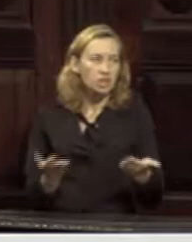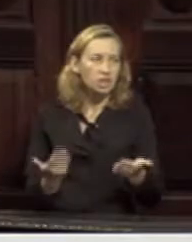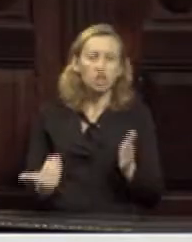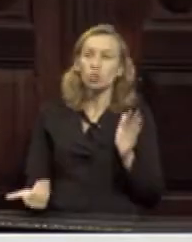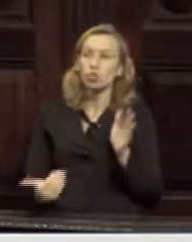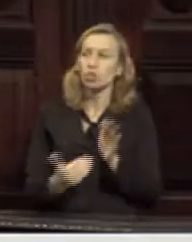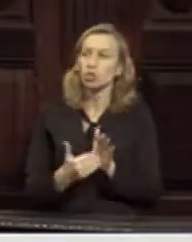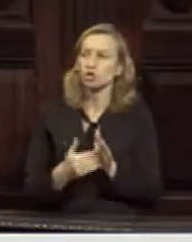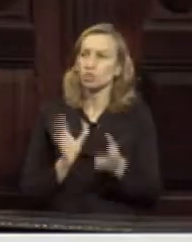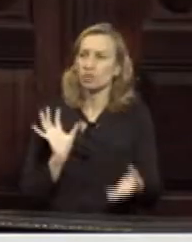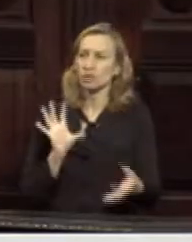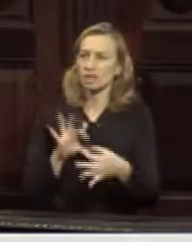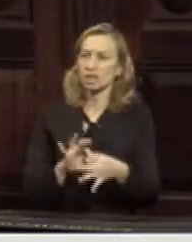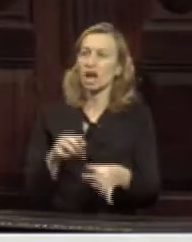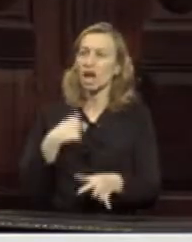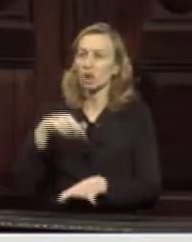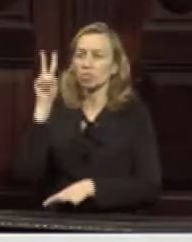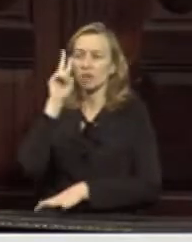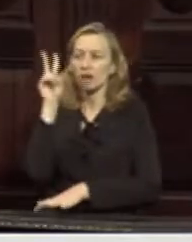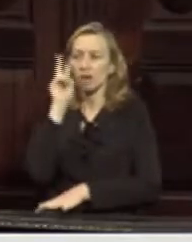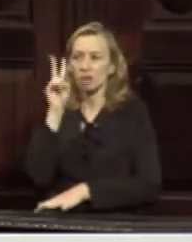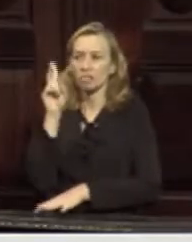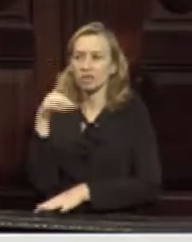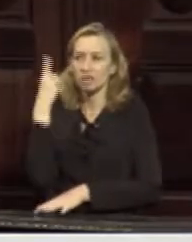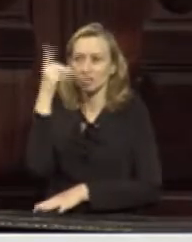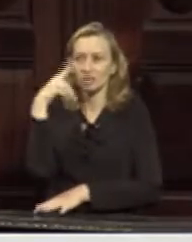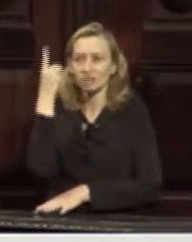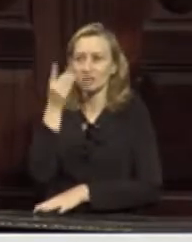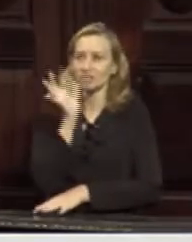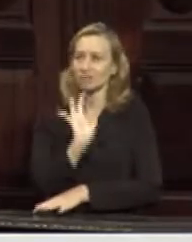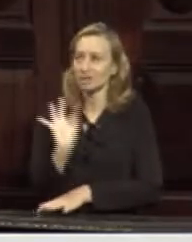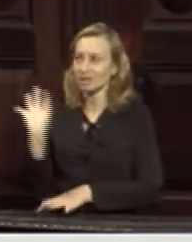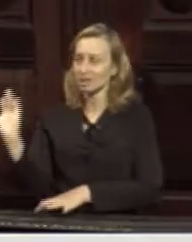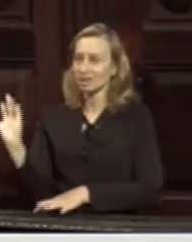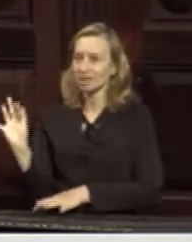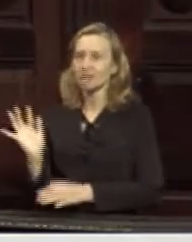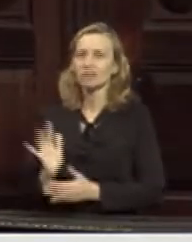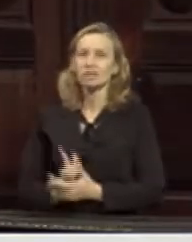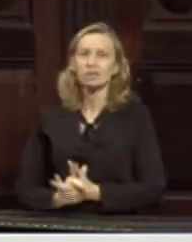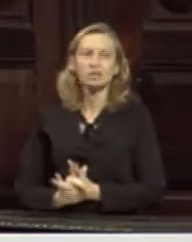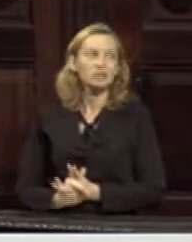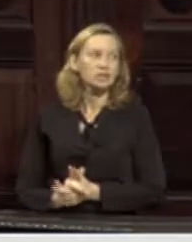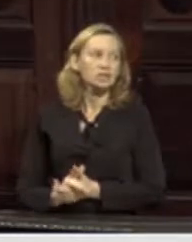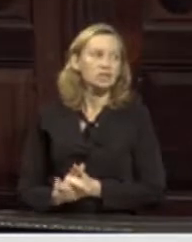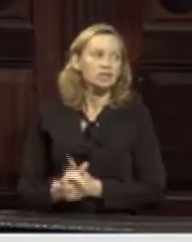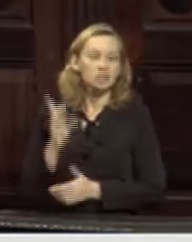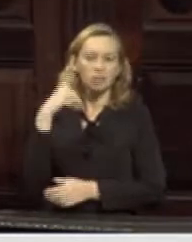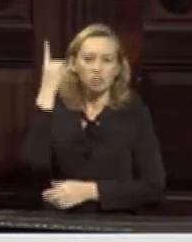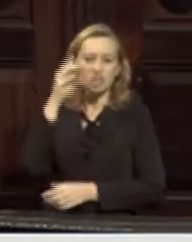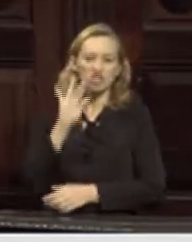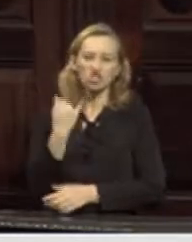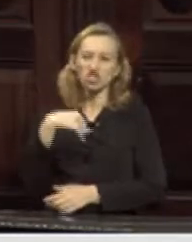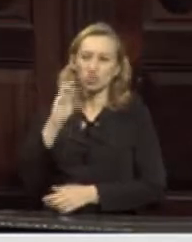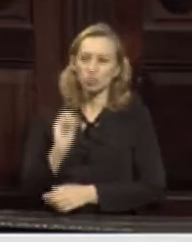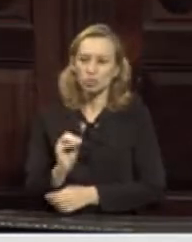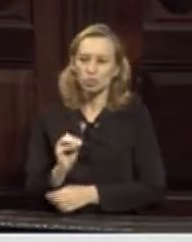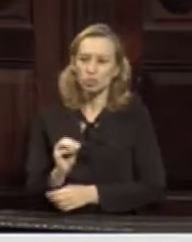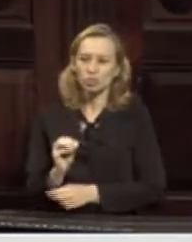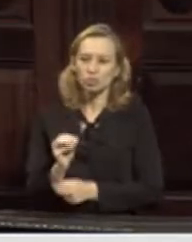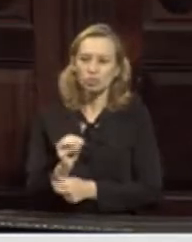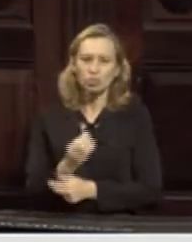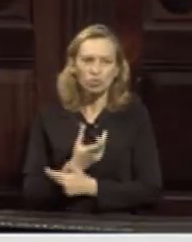senhor presidente, me lembro de um deputado federal, deputado baiano, deputado Chico Pinto.